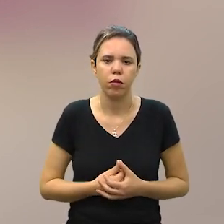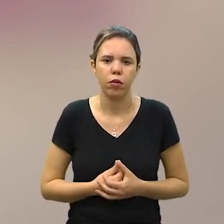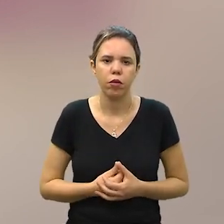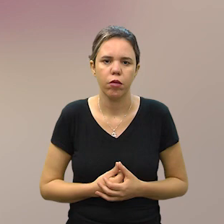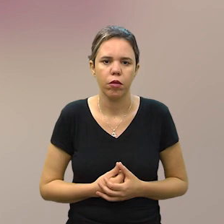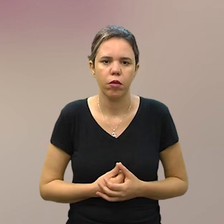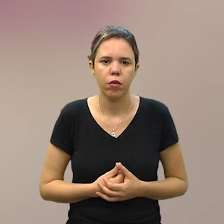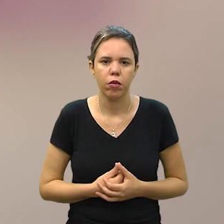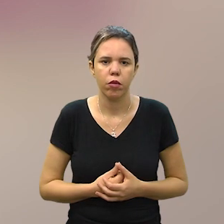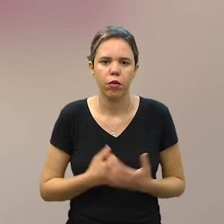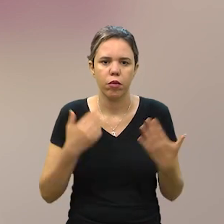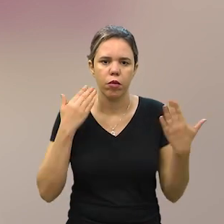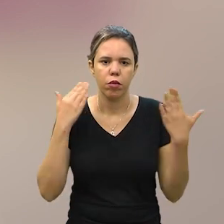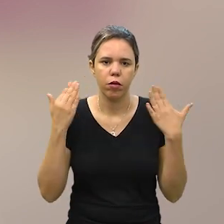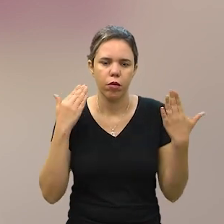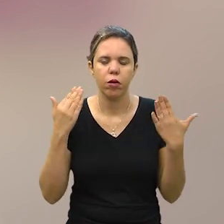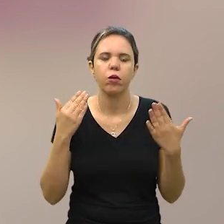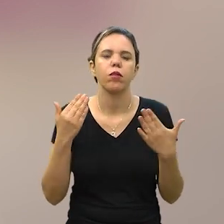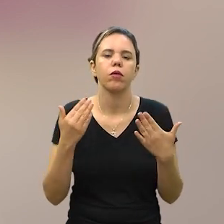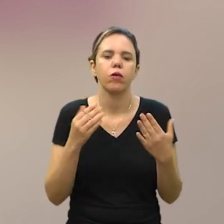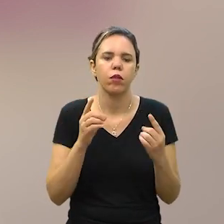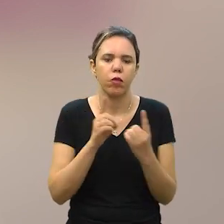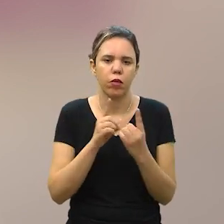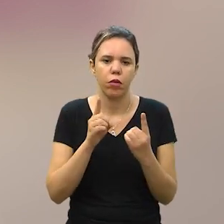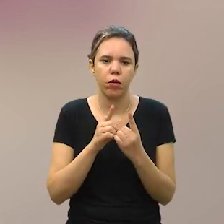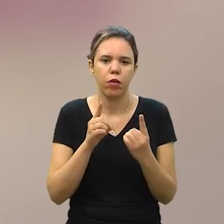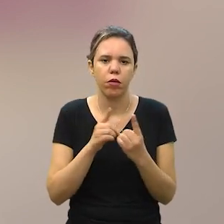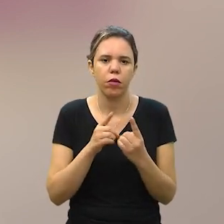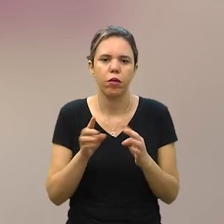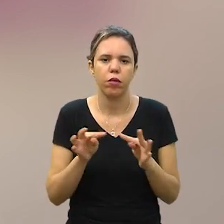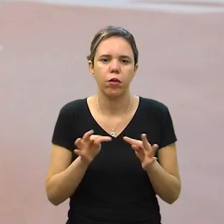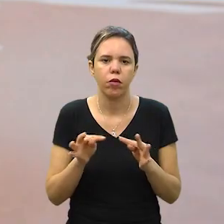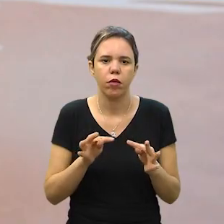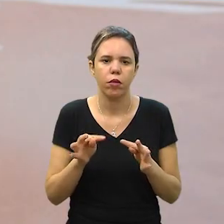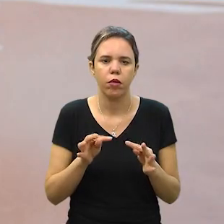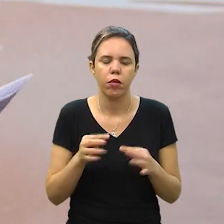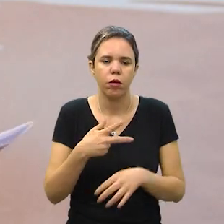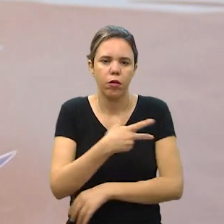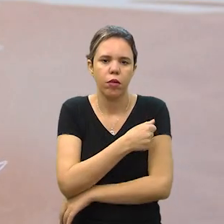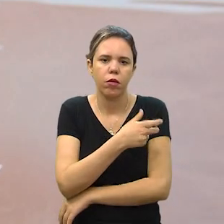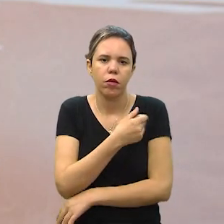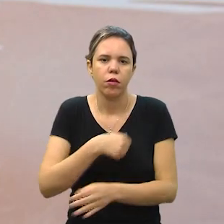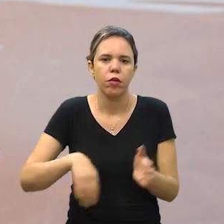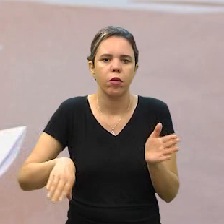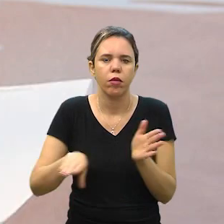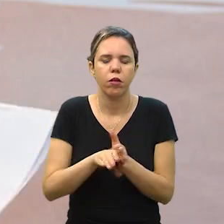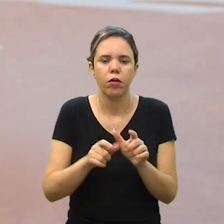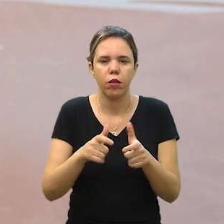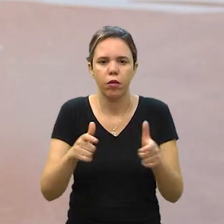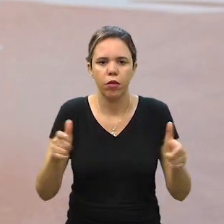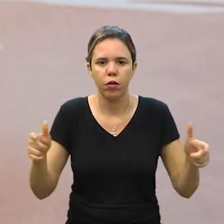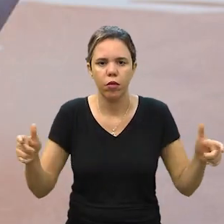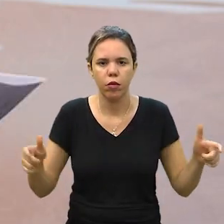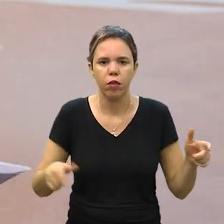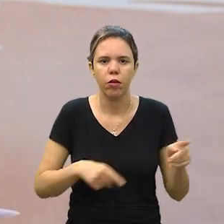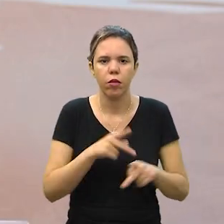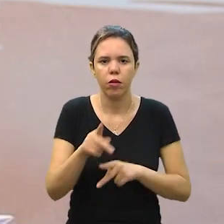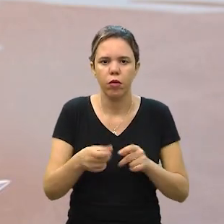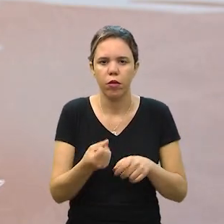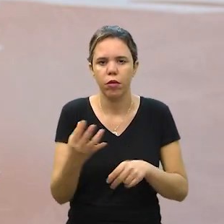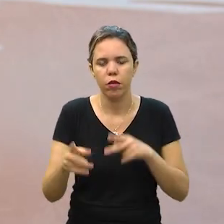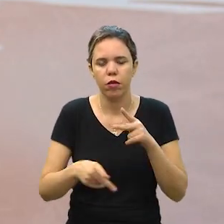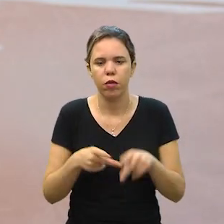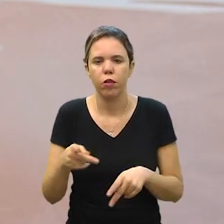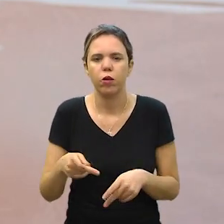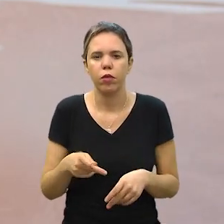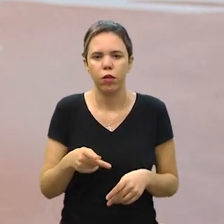aí na psicologia, no atendimento psicoterápico. Thelma, e a vacina está chegando aí, cada vez mais